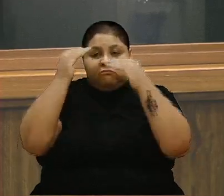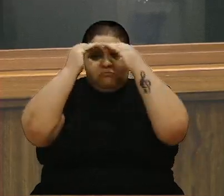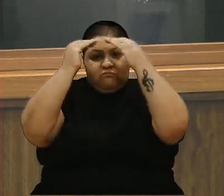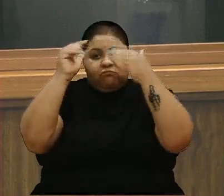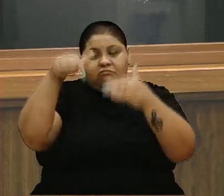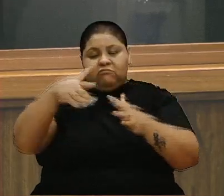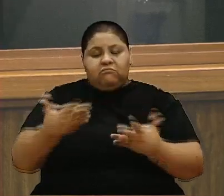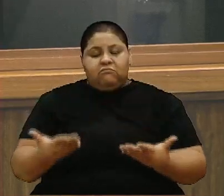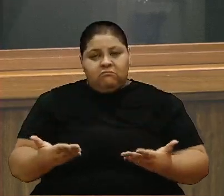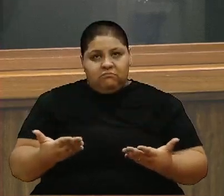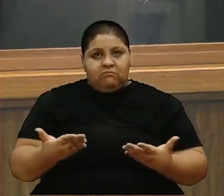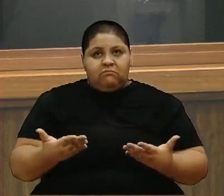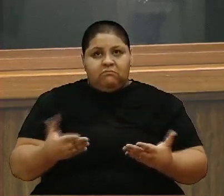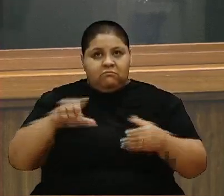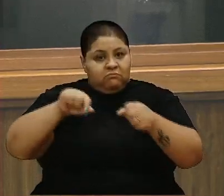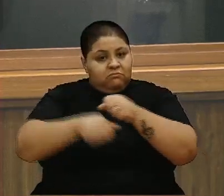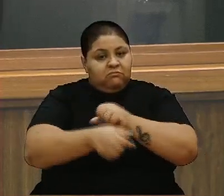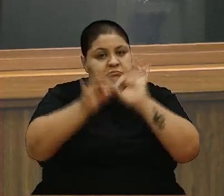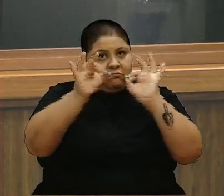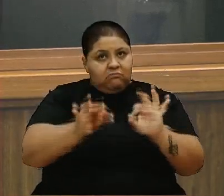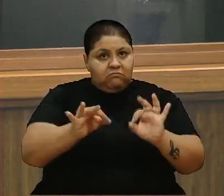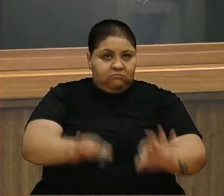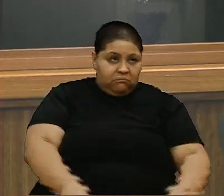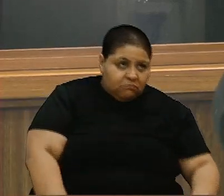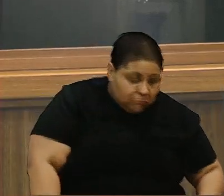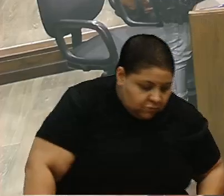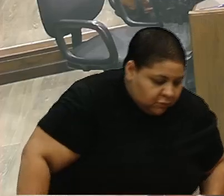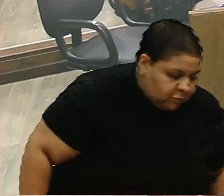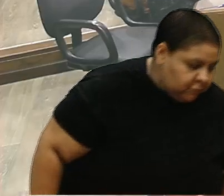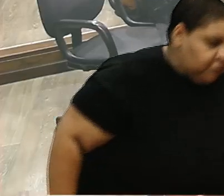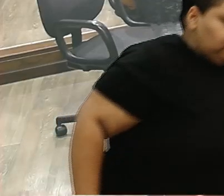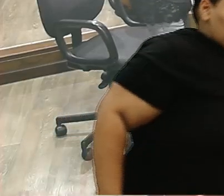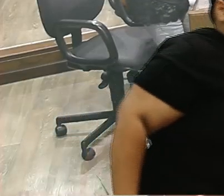respeitada aqui a aplicação dele. Obrigado, vereadora Rose.